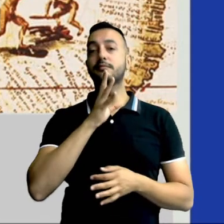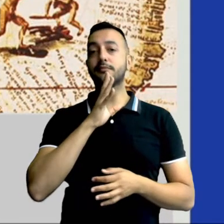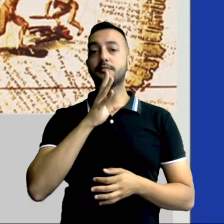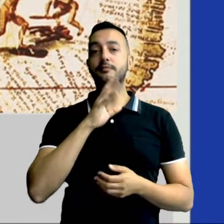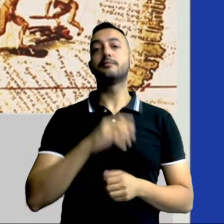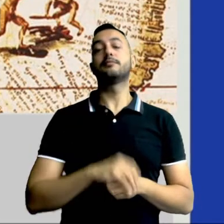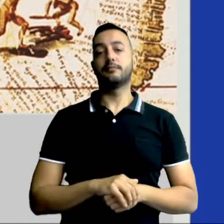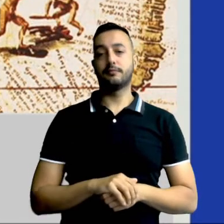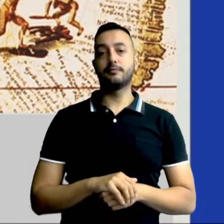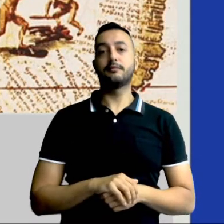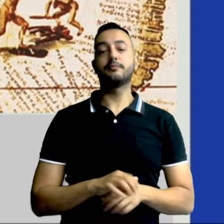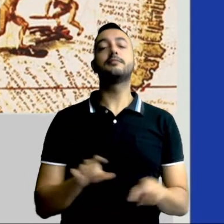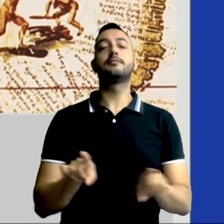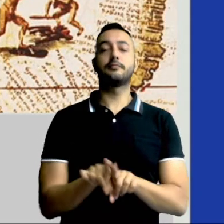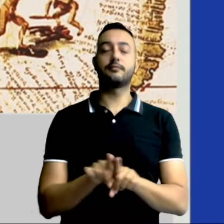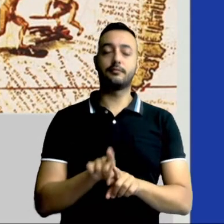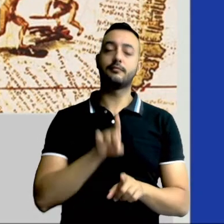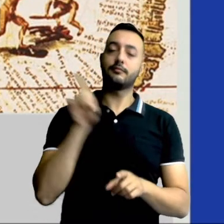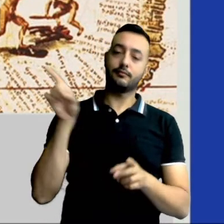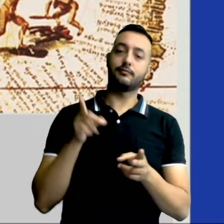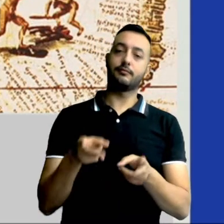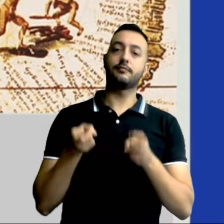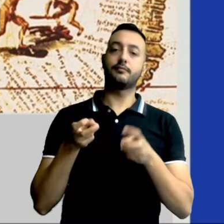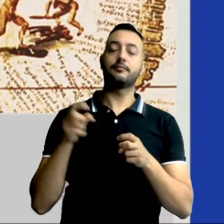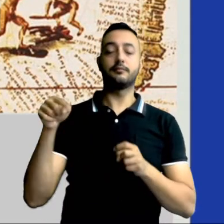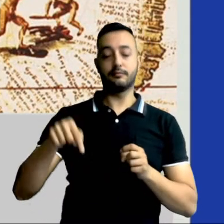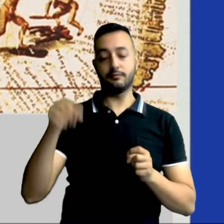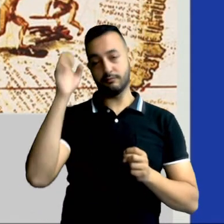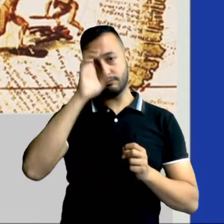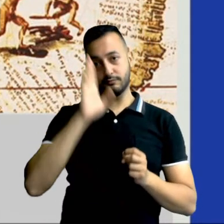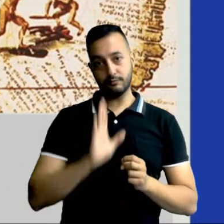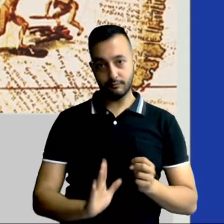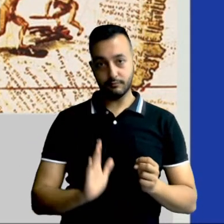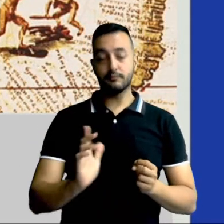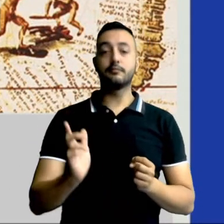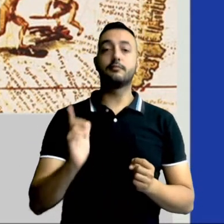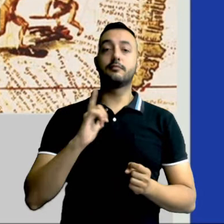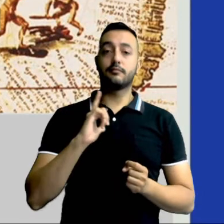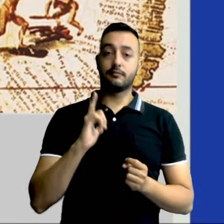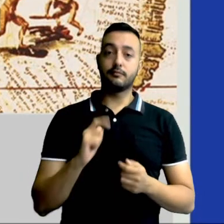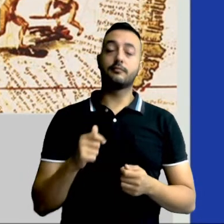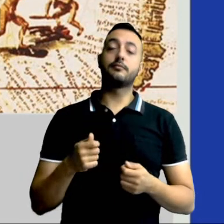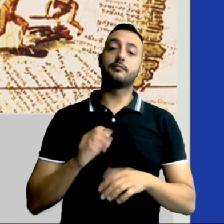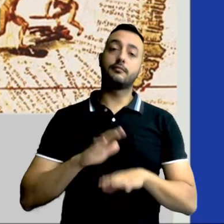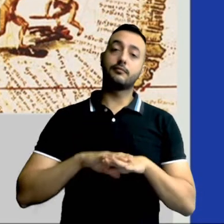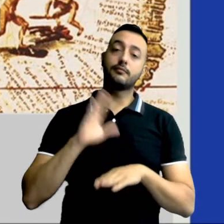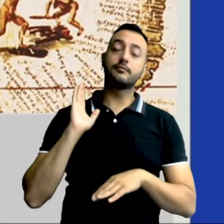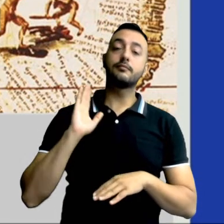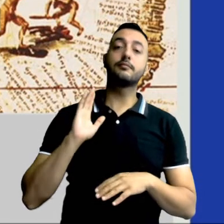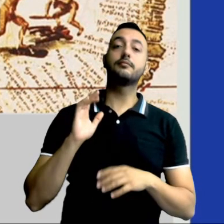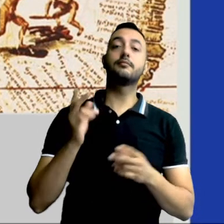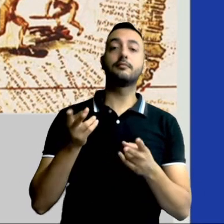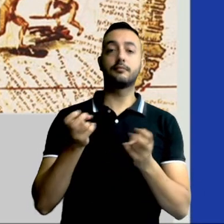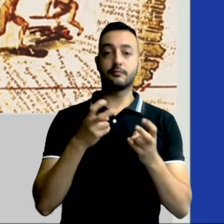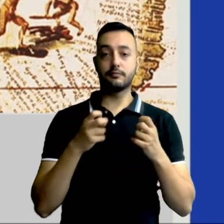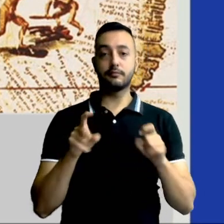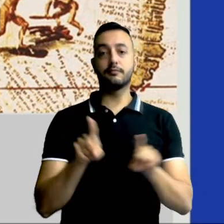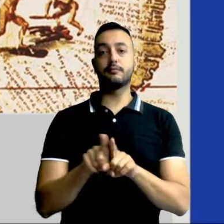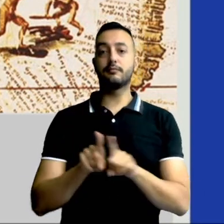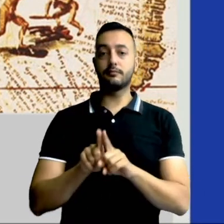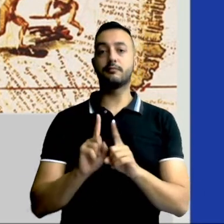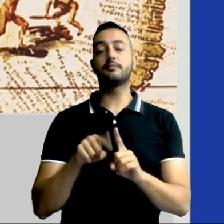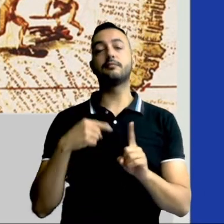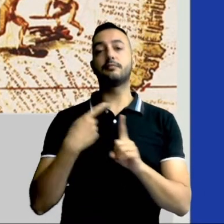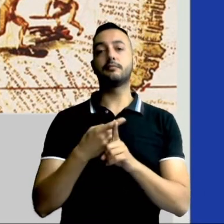o pau-brasil lá também era explorado mas aqui no Brasil uma vez que a oferta era maior pois se perceber também